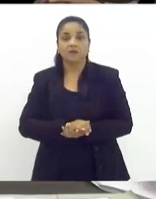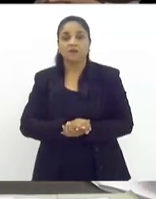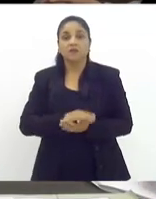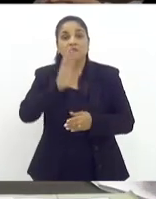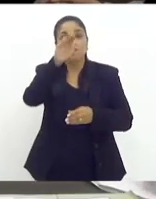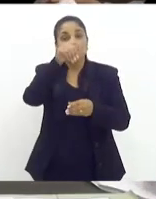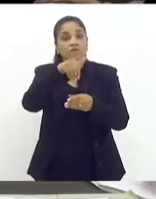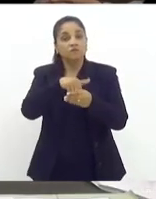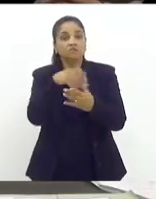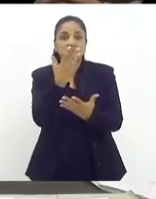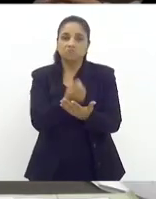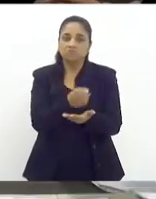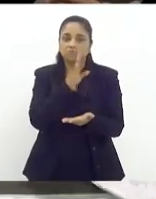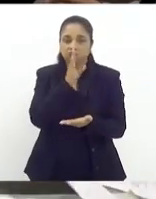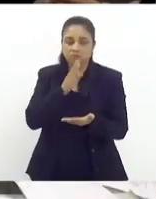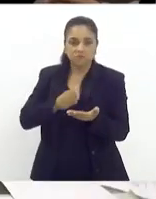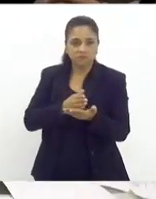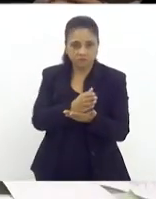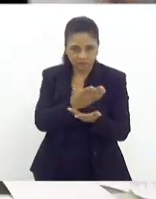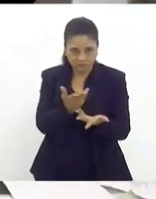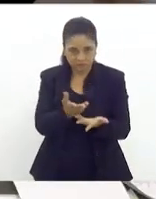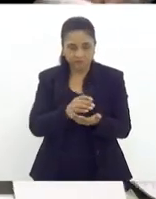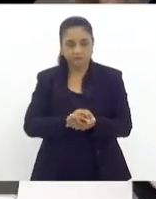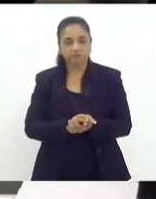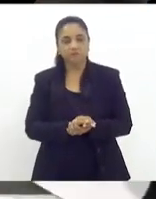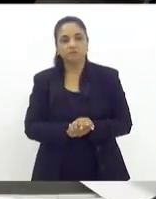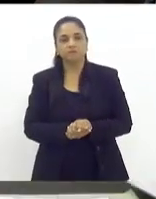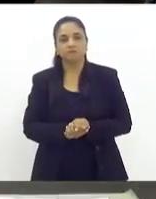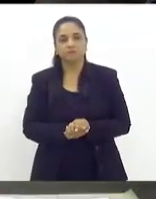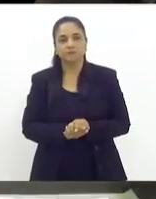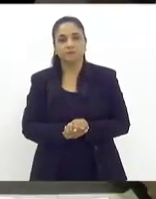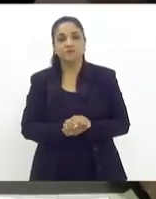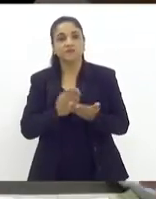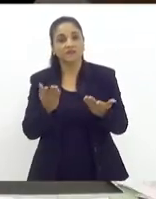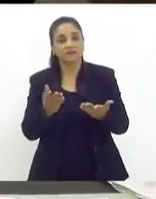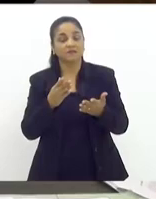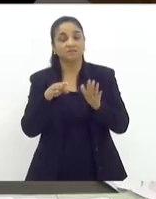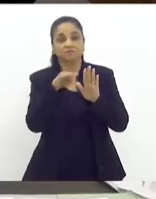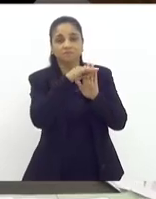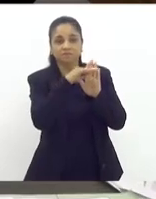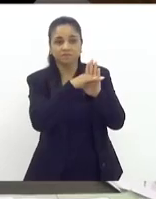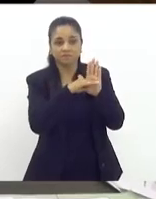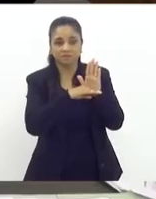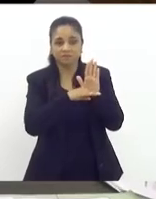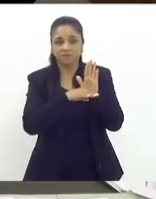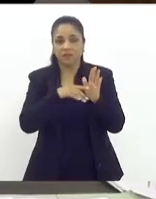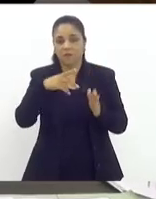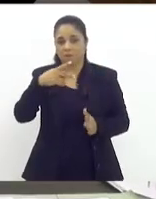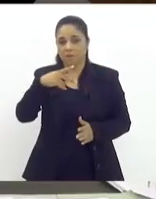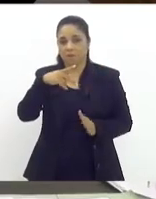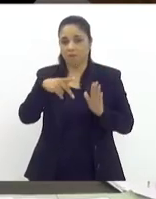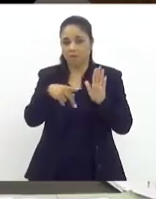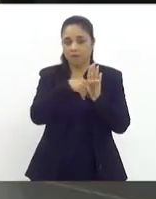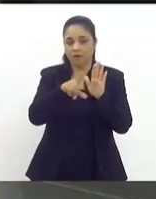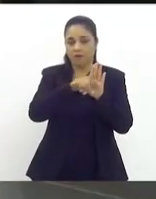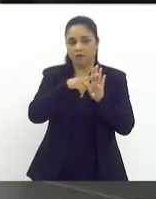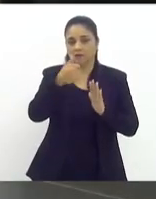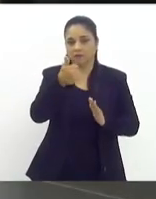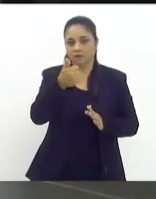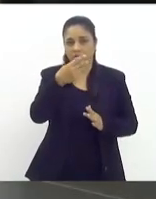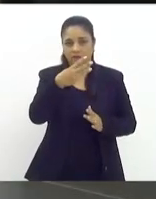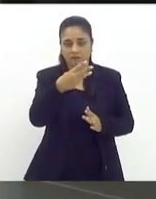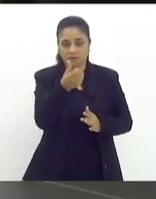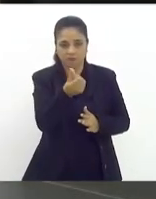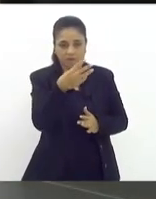Em votação, senhores que aprovam a permissão como estão, aprovado. Item 12 da pauta, emendas de plenário, o PL 136416, da